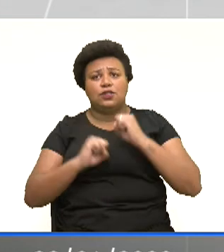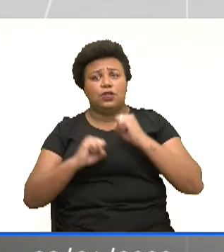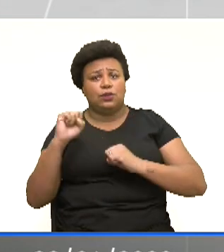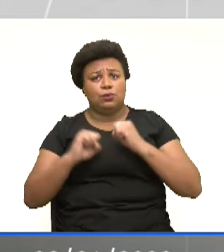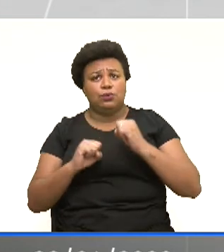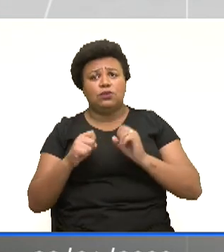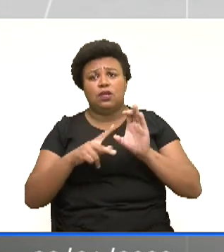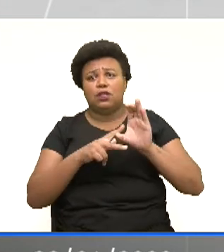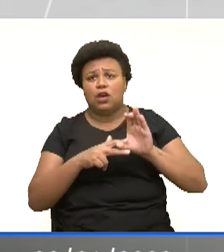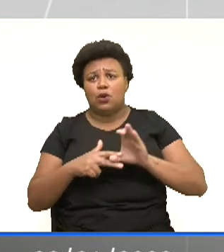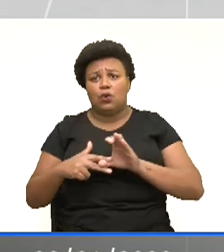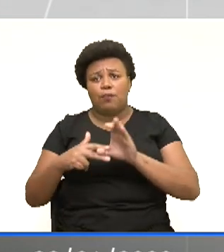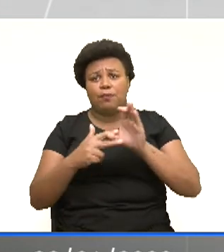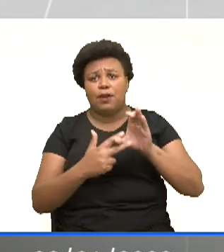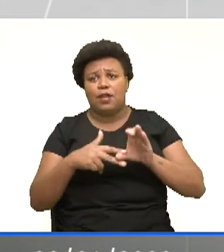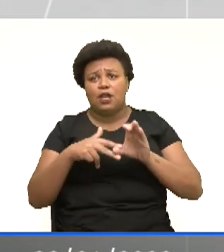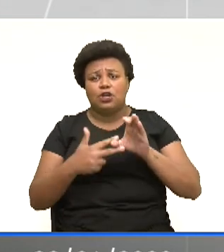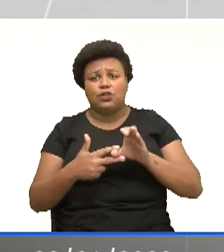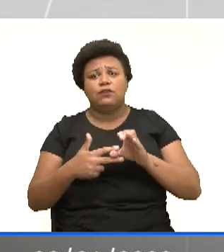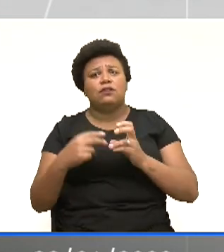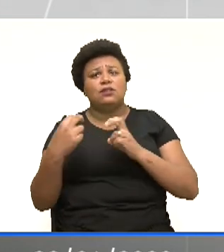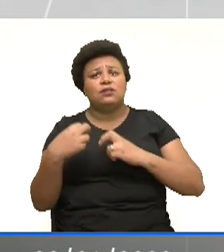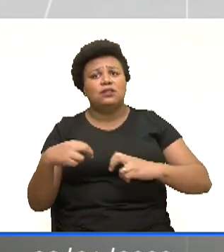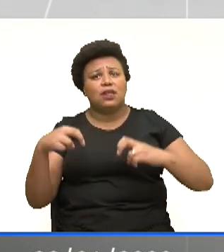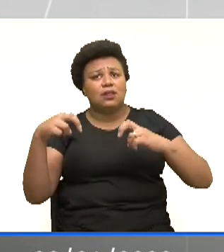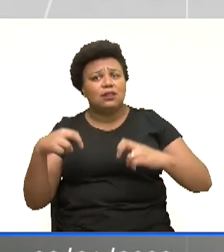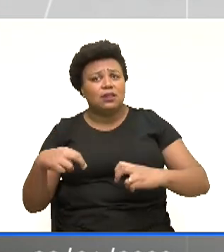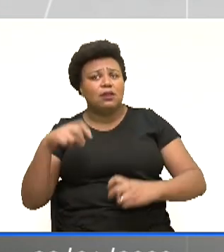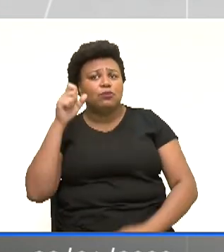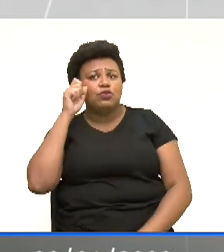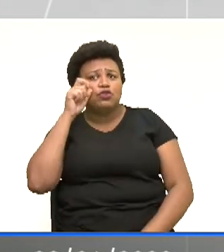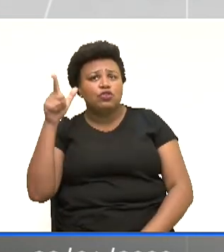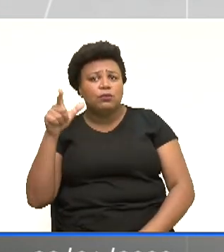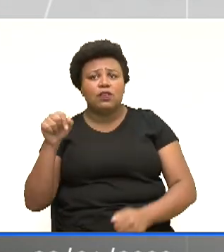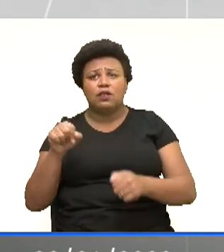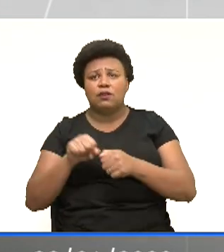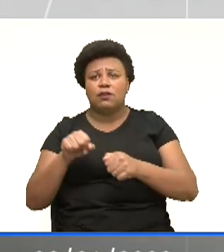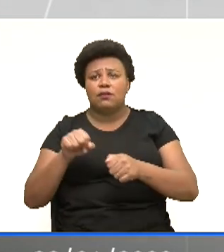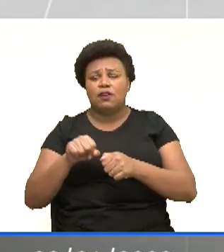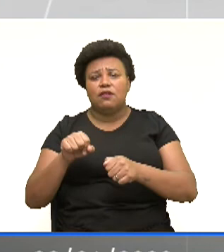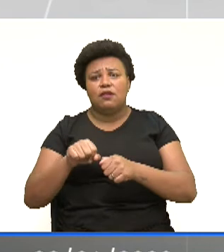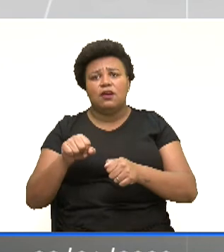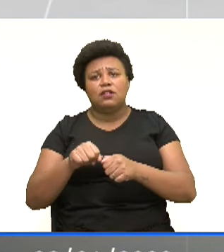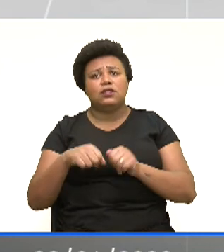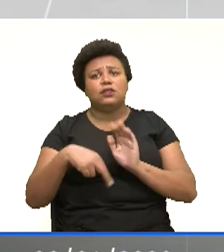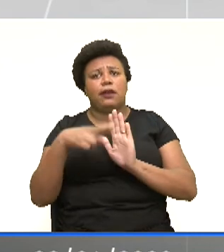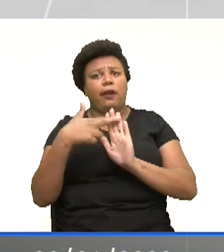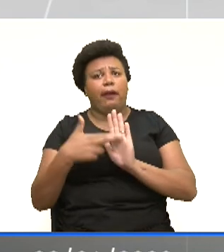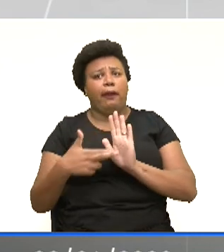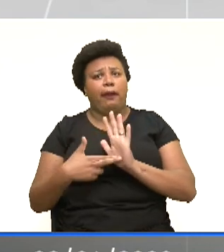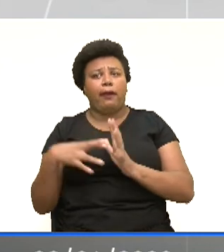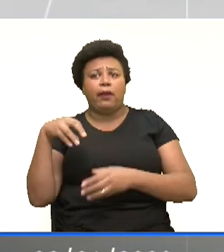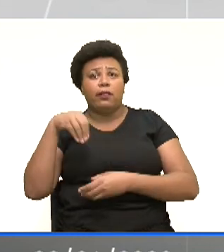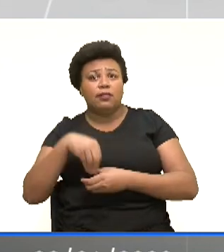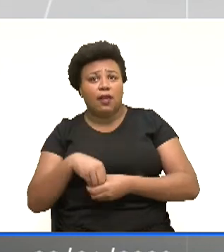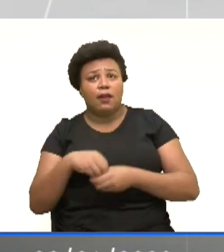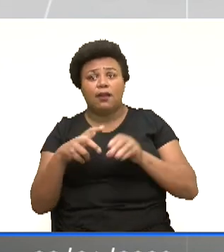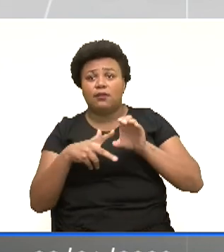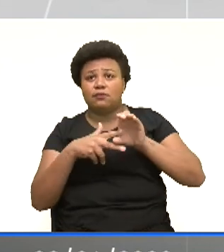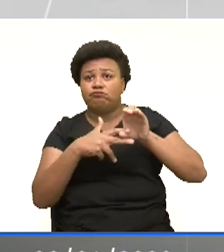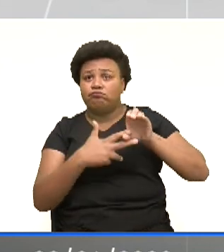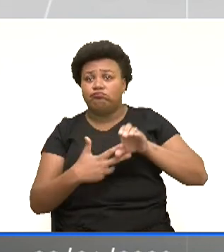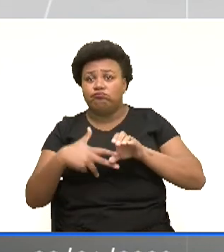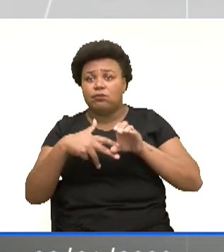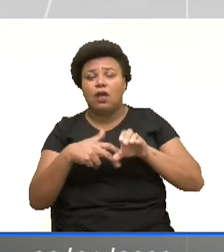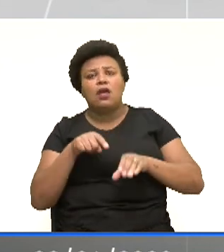nossa cooperativa e sentamos um dia de manhã para produzir um protocolo interno da cooperativa